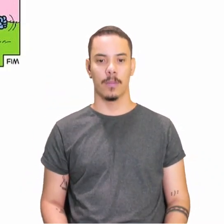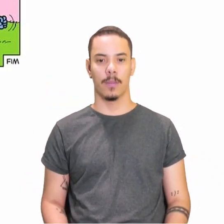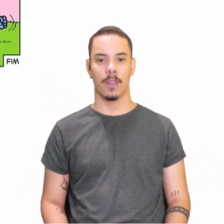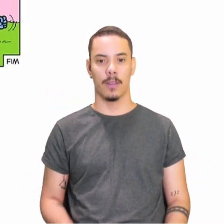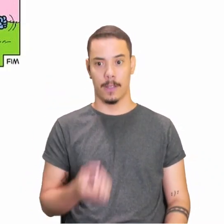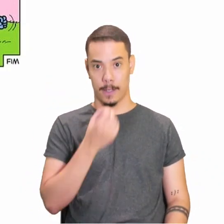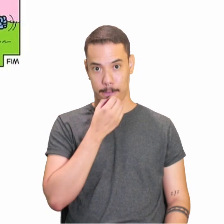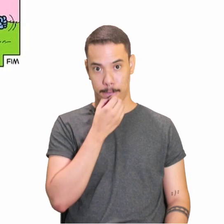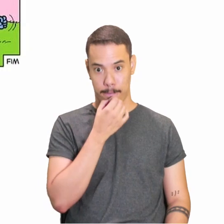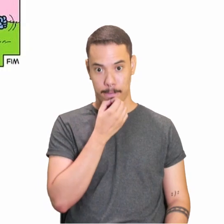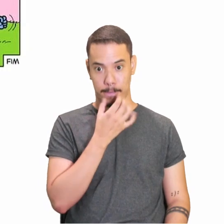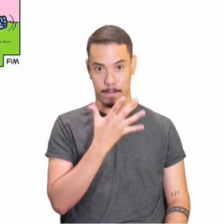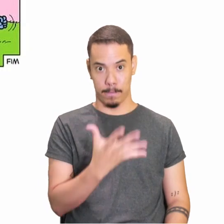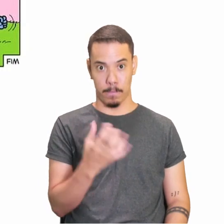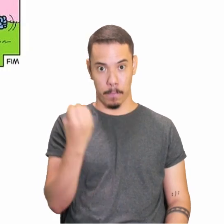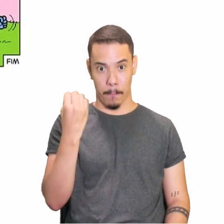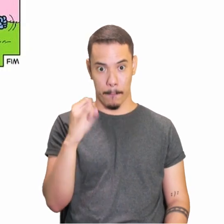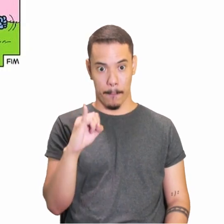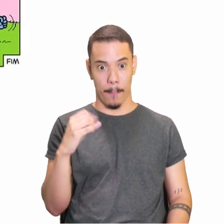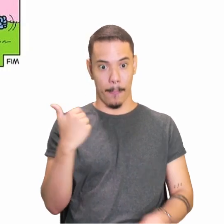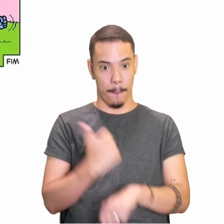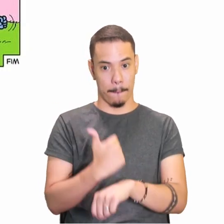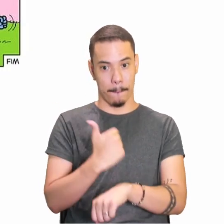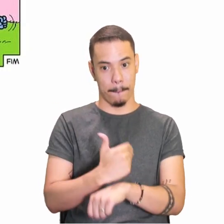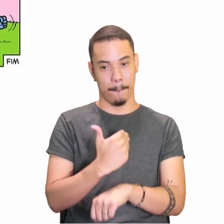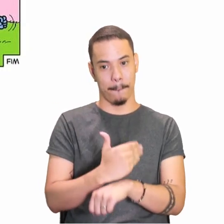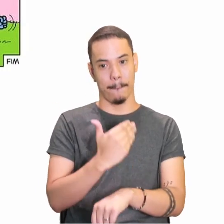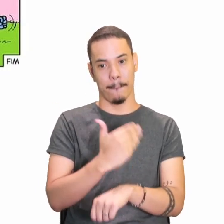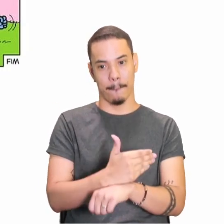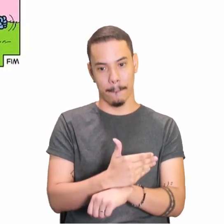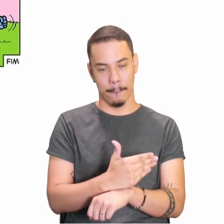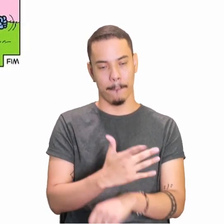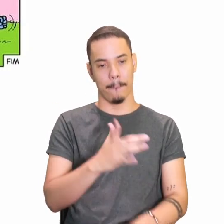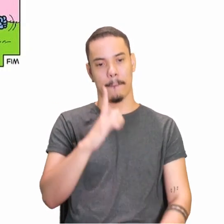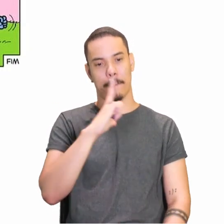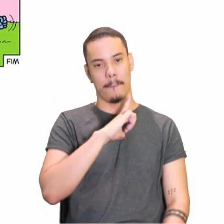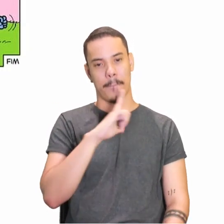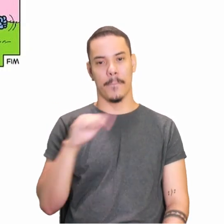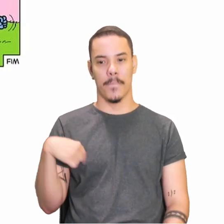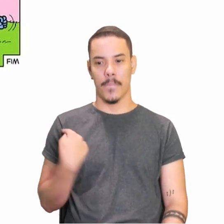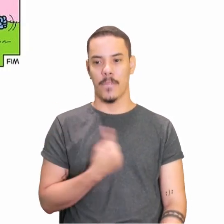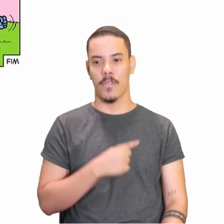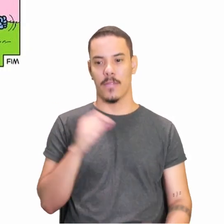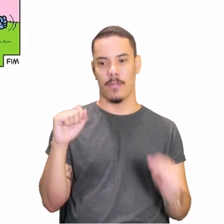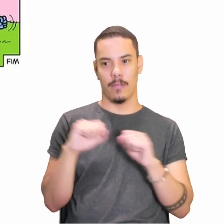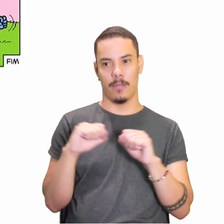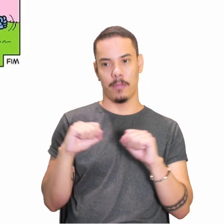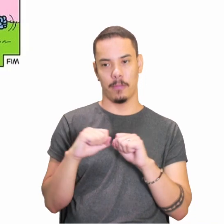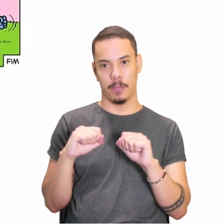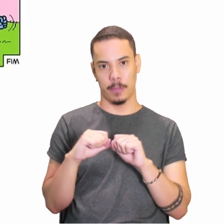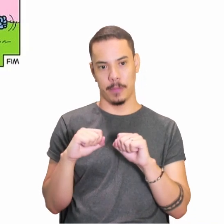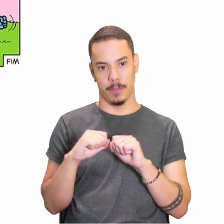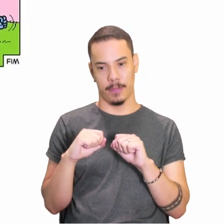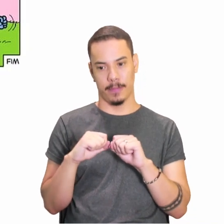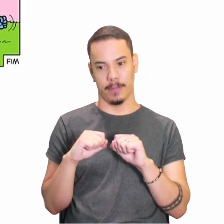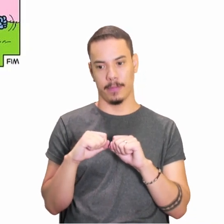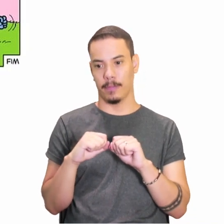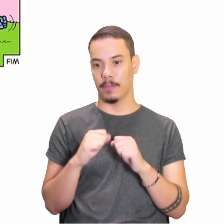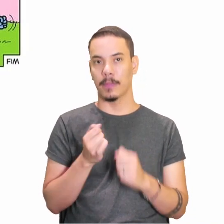Que bom, né? Se toda hora, enquanto a gente está fazendo aí essa,